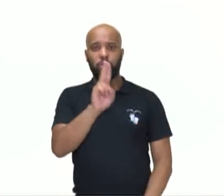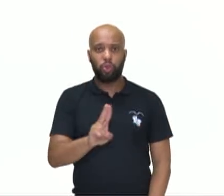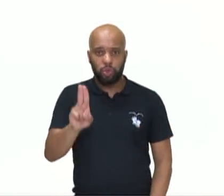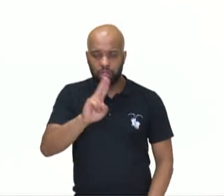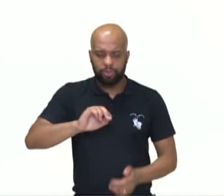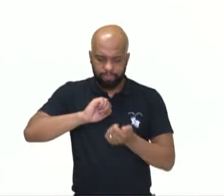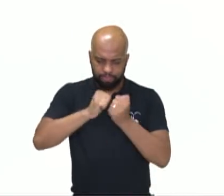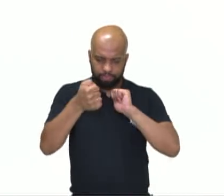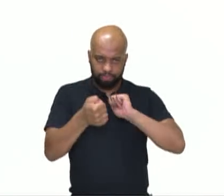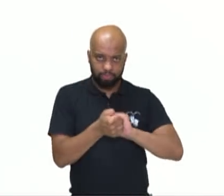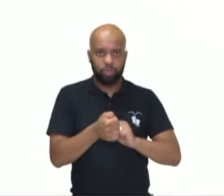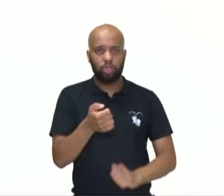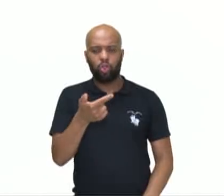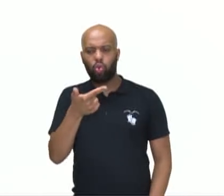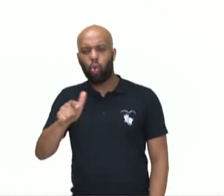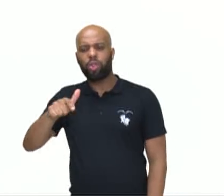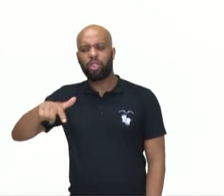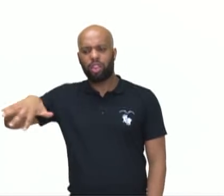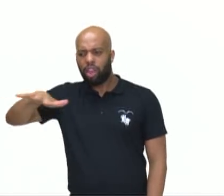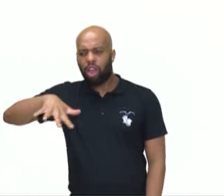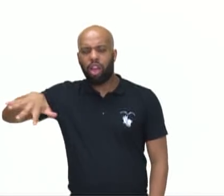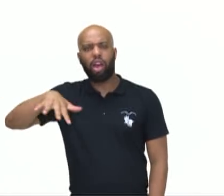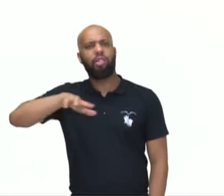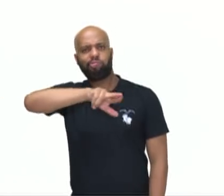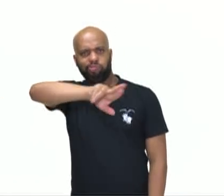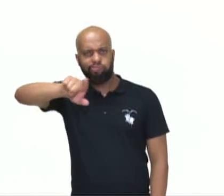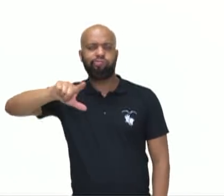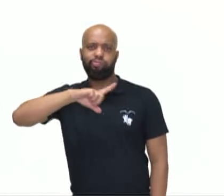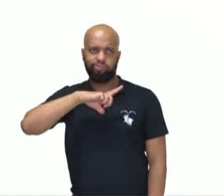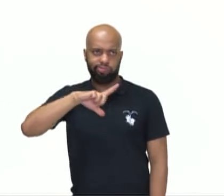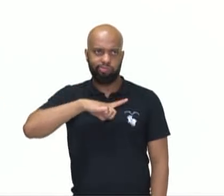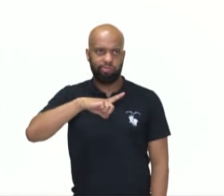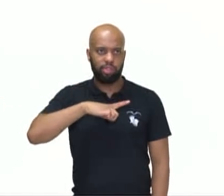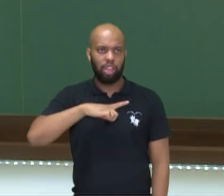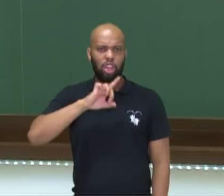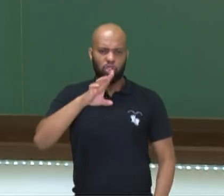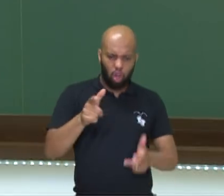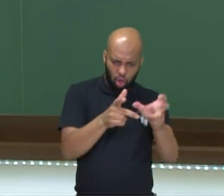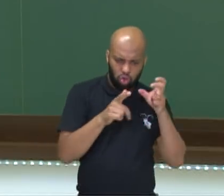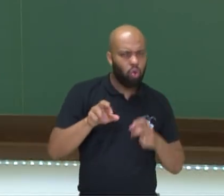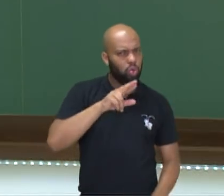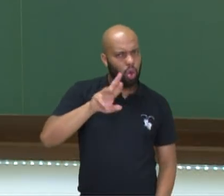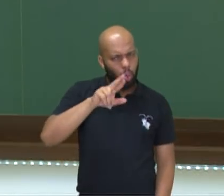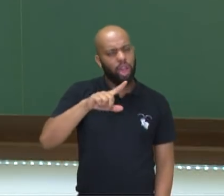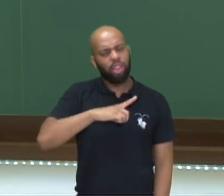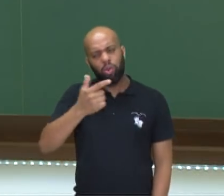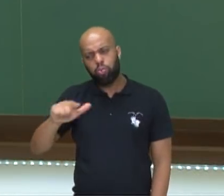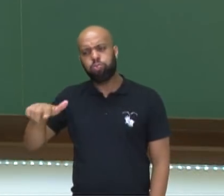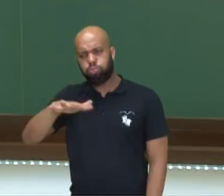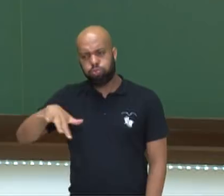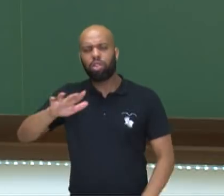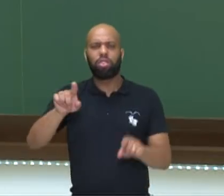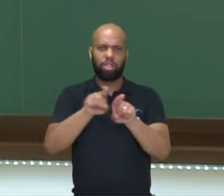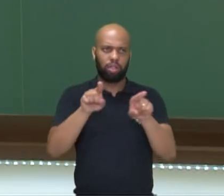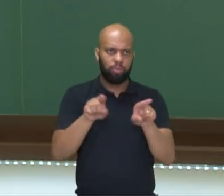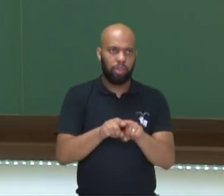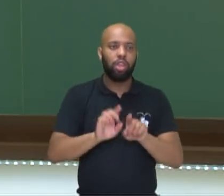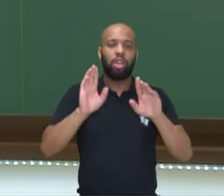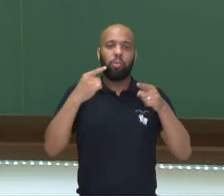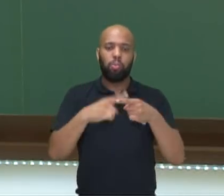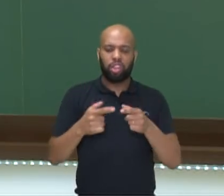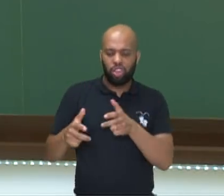e adaptada para várias outras aplicações, além dos jogos eletrônicos, né? Os